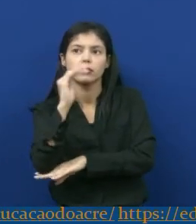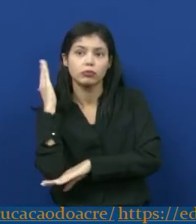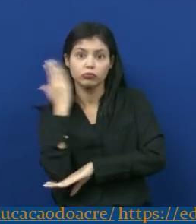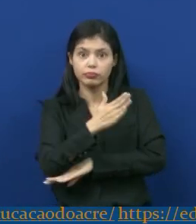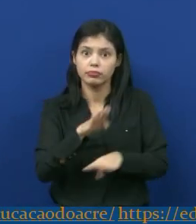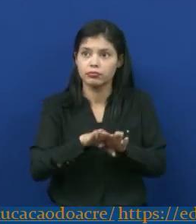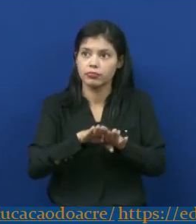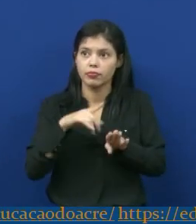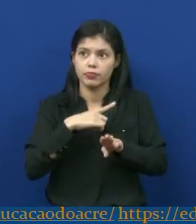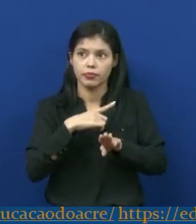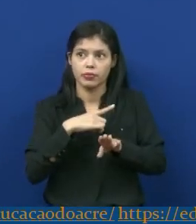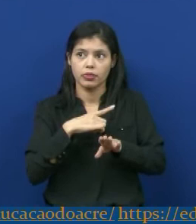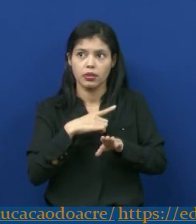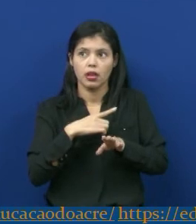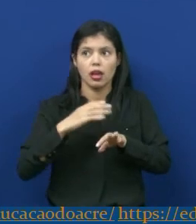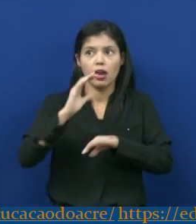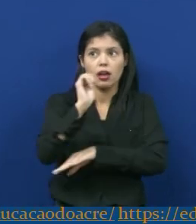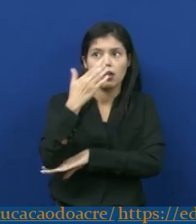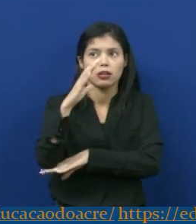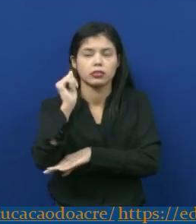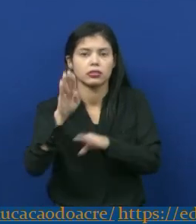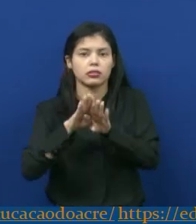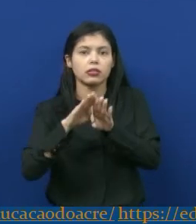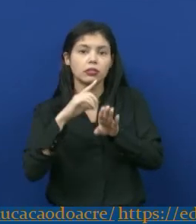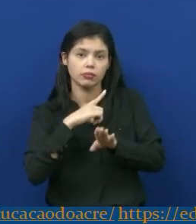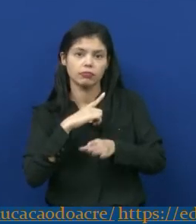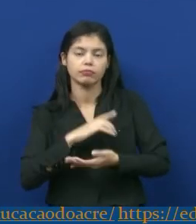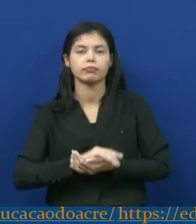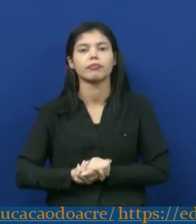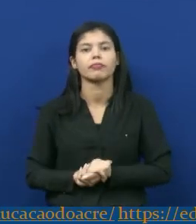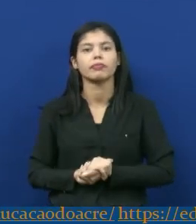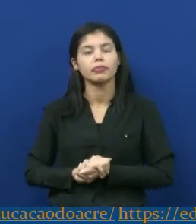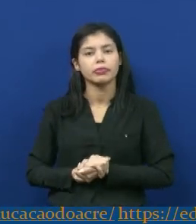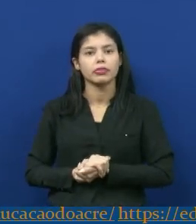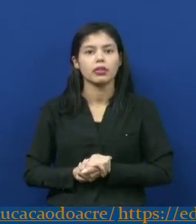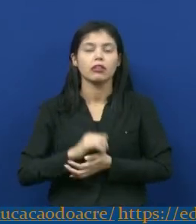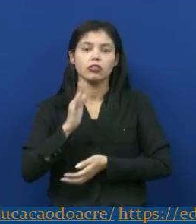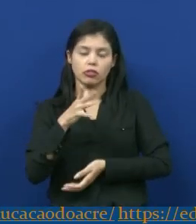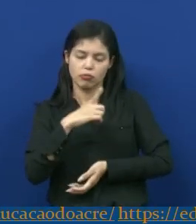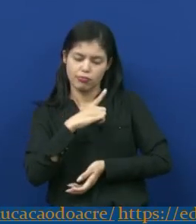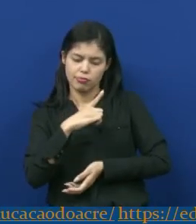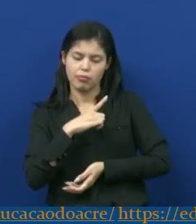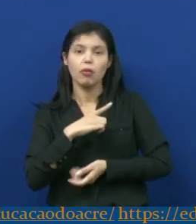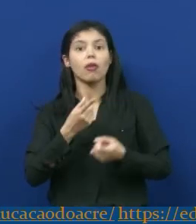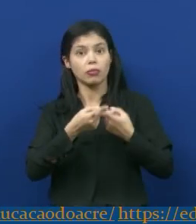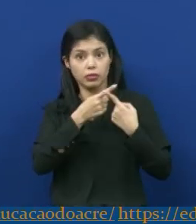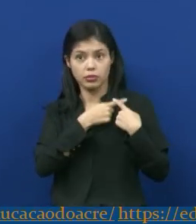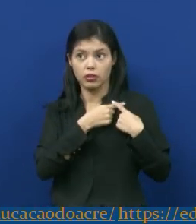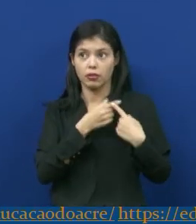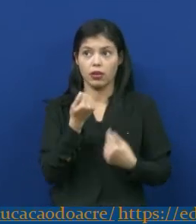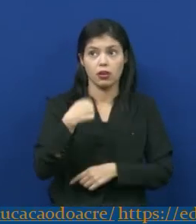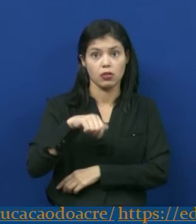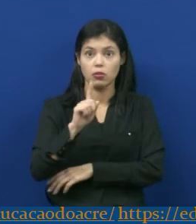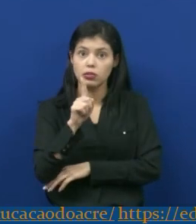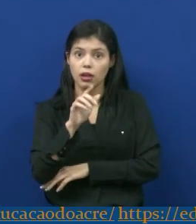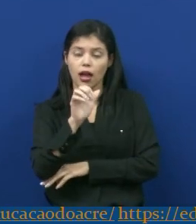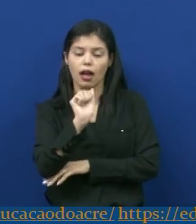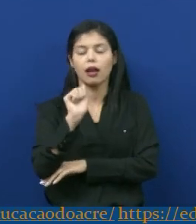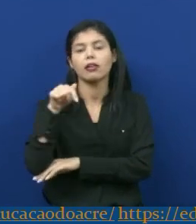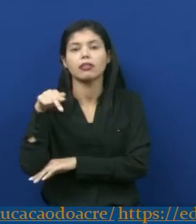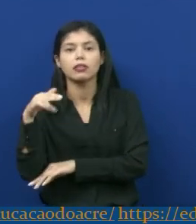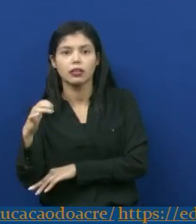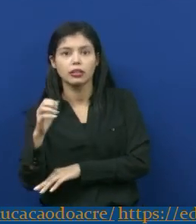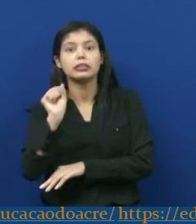Directa a la acção de cambiar algo em ti. Então, aí como eu tenho uma obrigação, eu não utilizei o hay que, eu utilizei o tiene